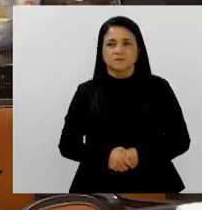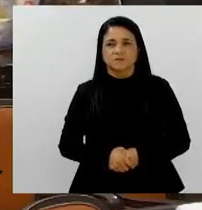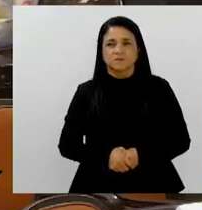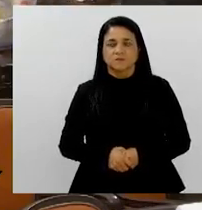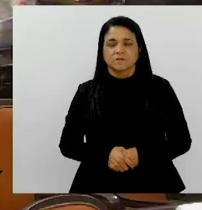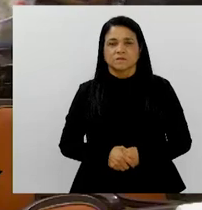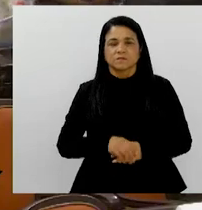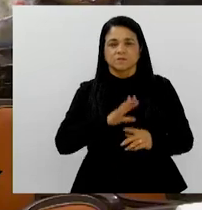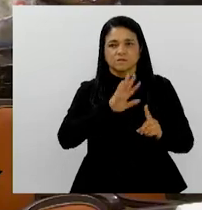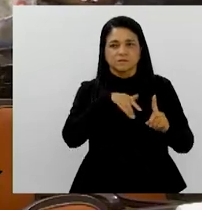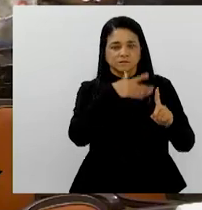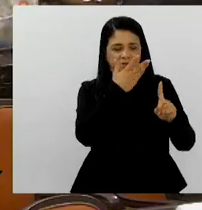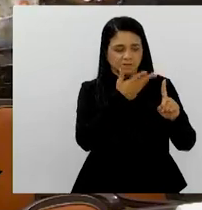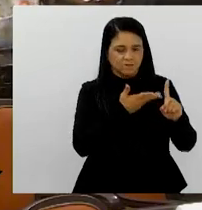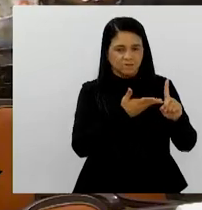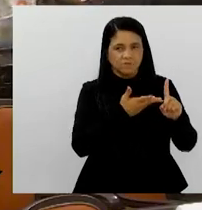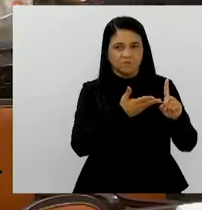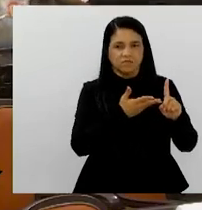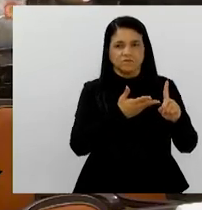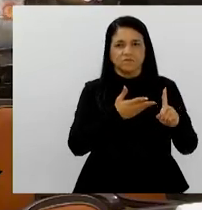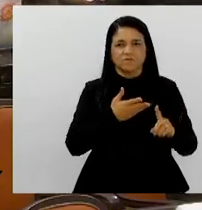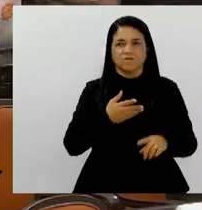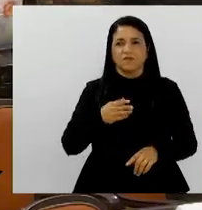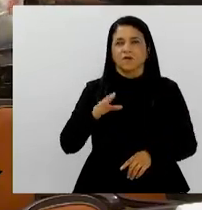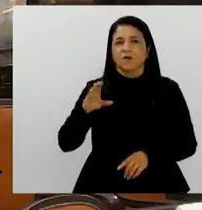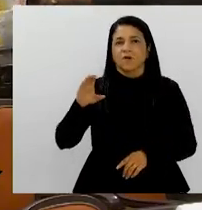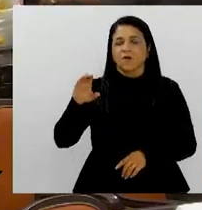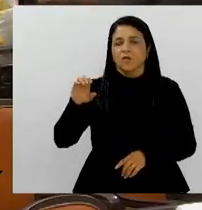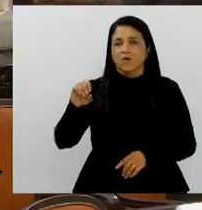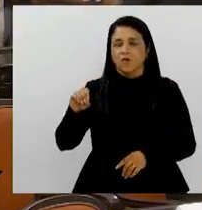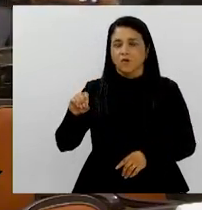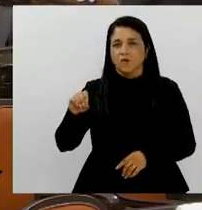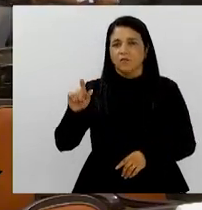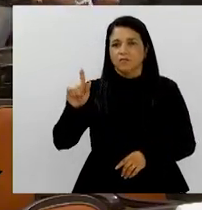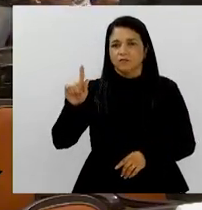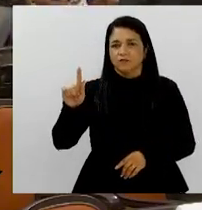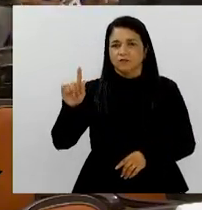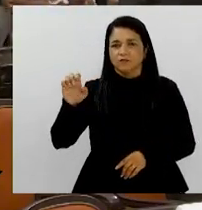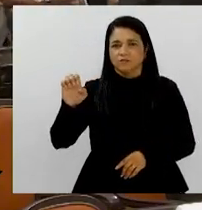Próximo agraciado, Onge Akan.